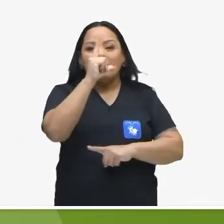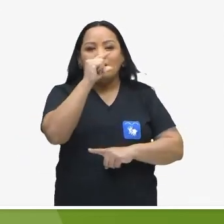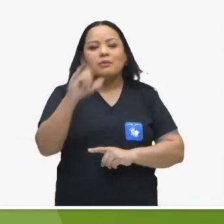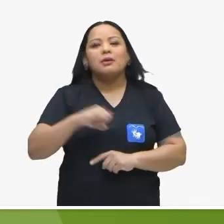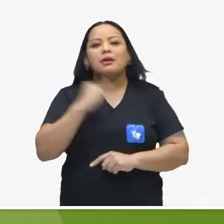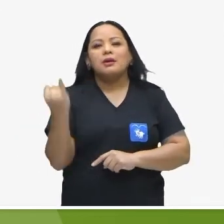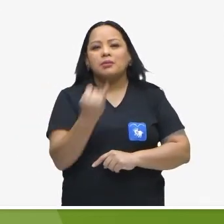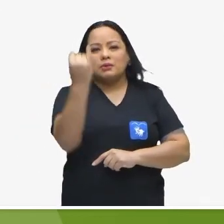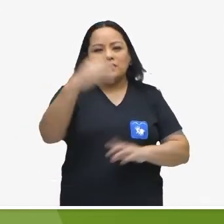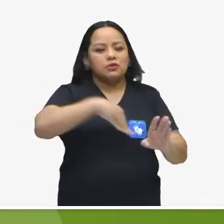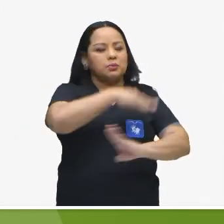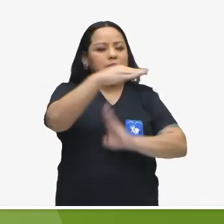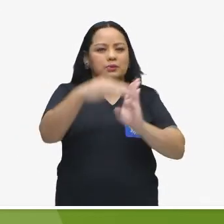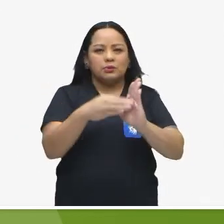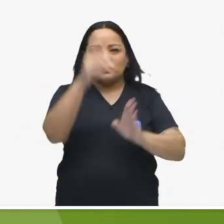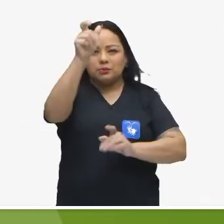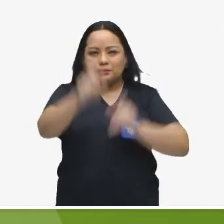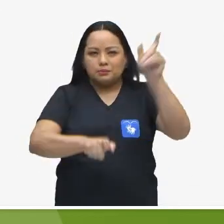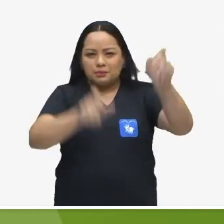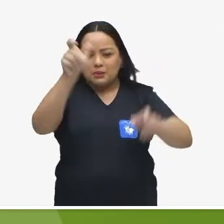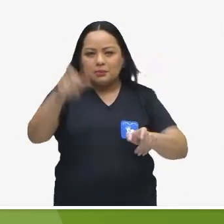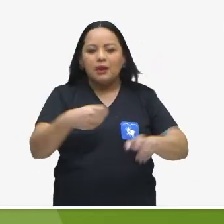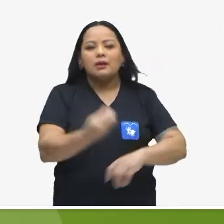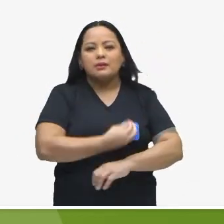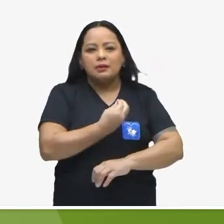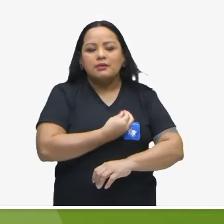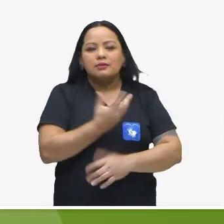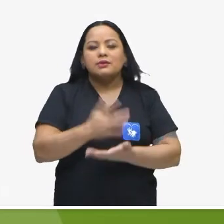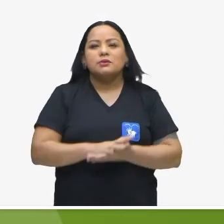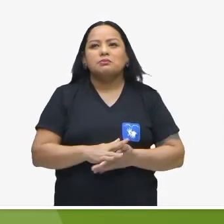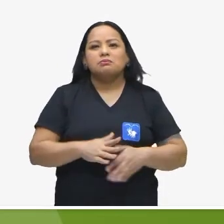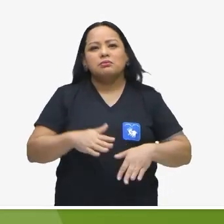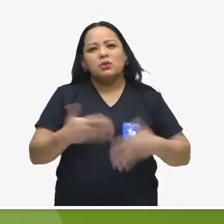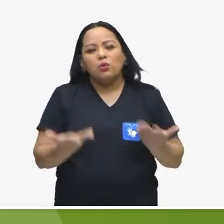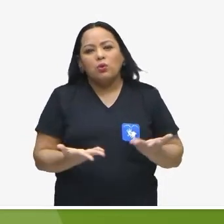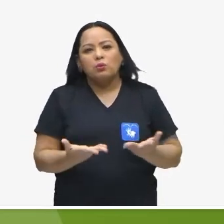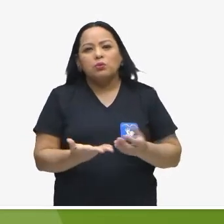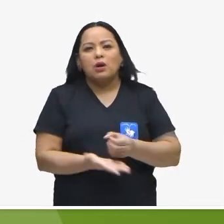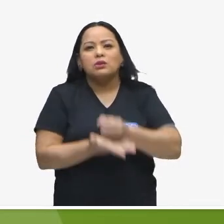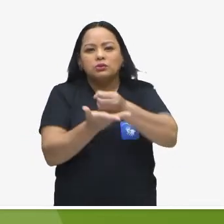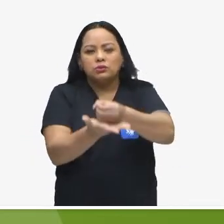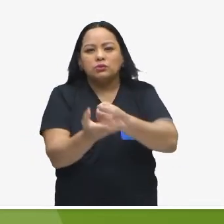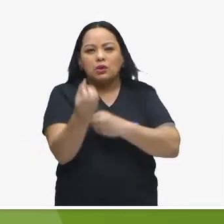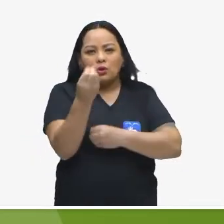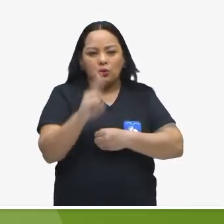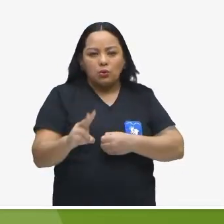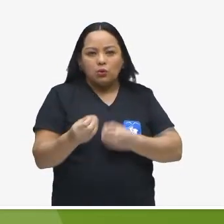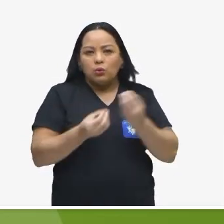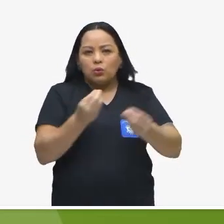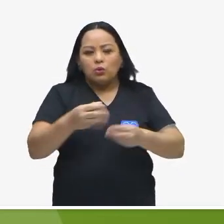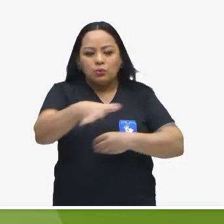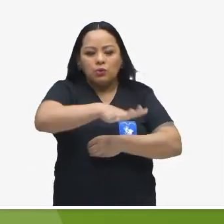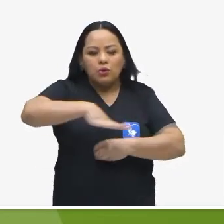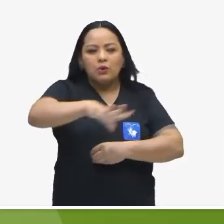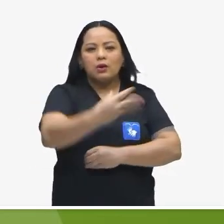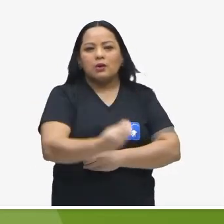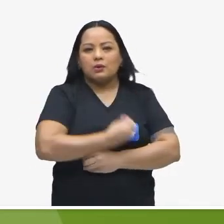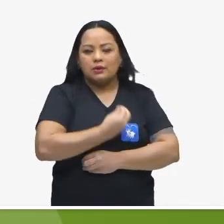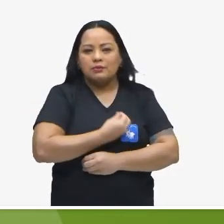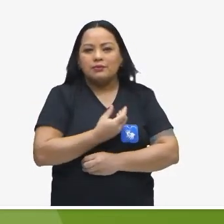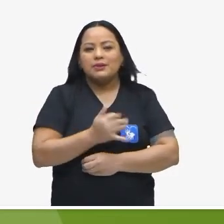essencial para todos os seres vivos, seja como recurso ou como local de vida. No caso